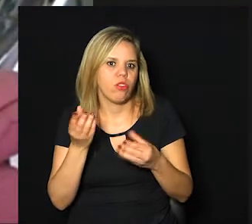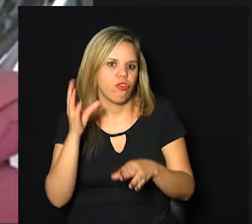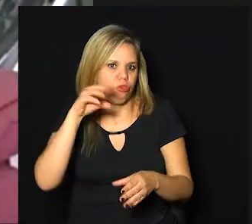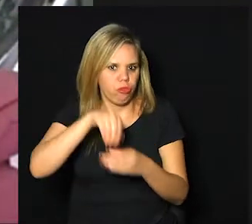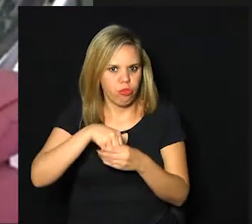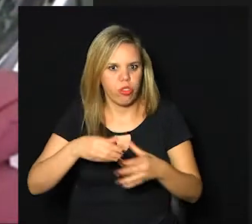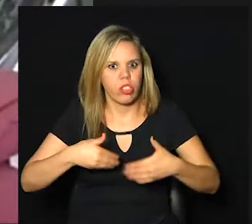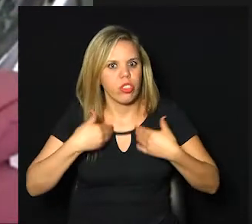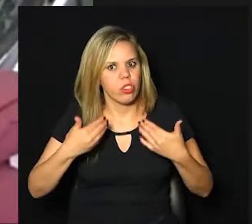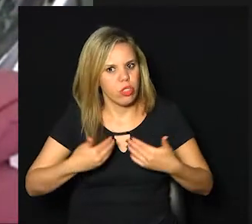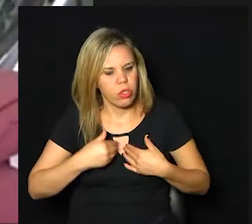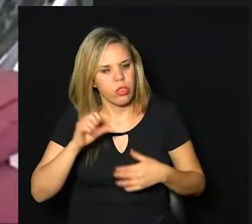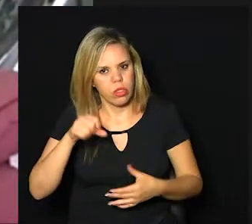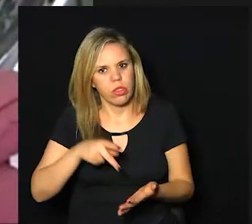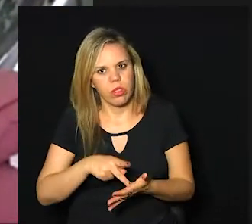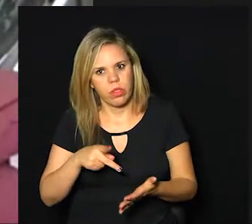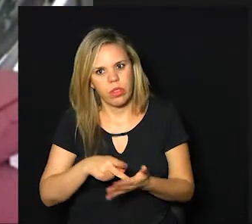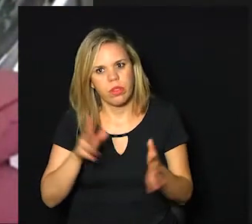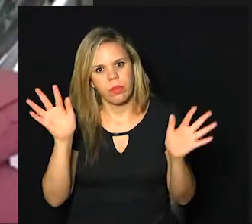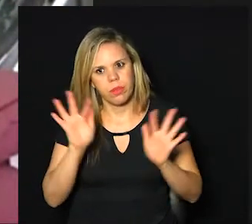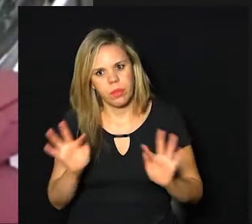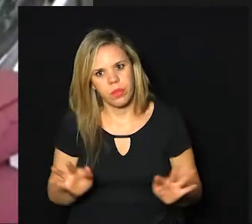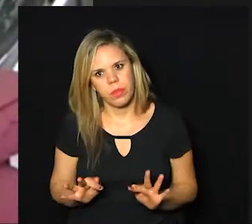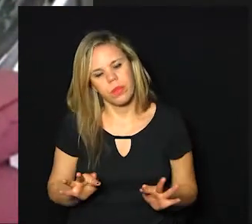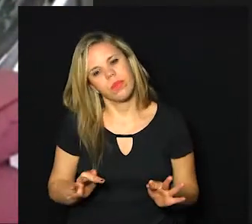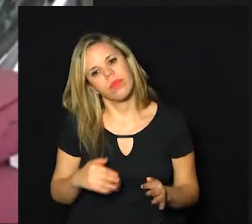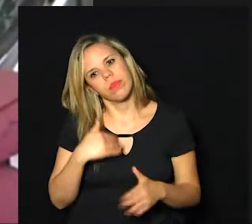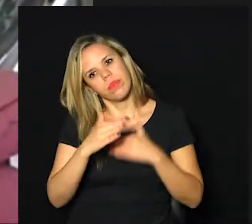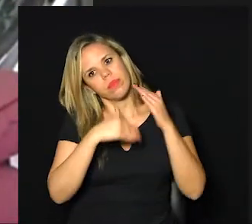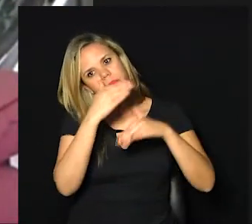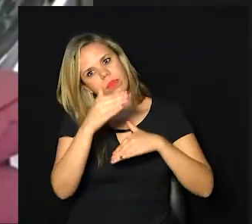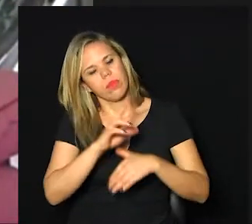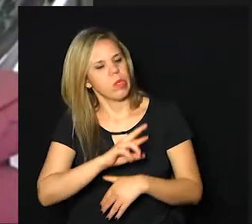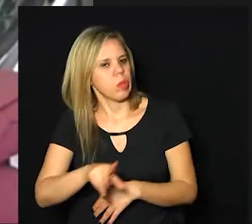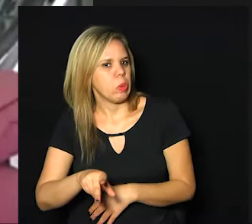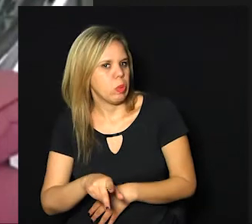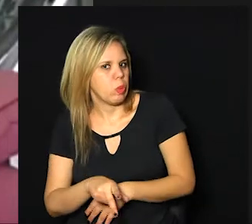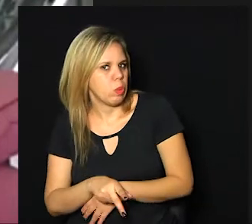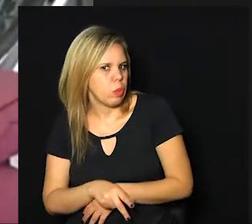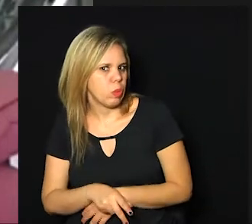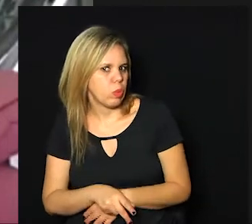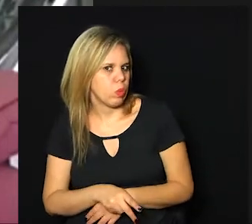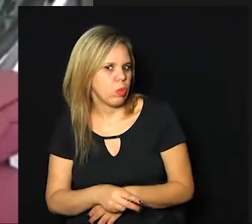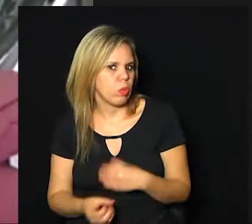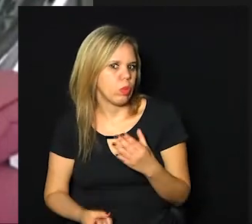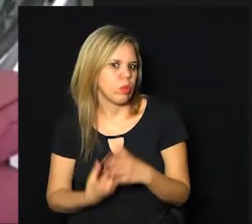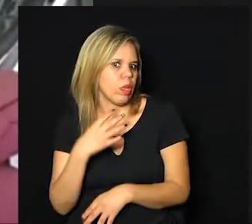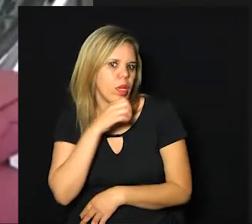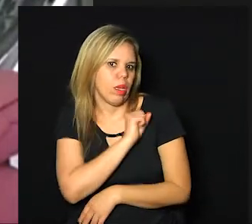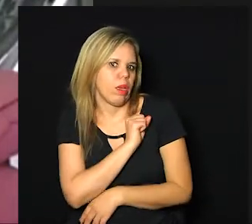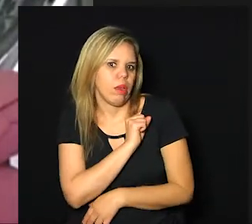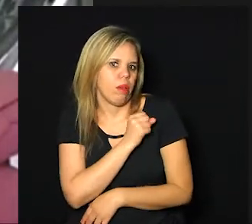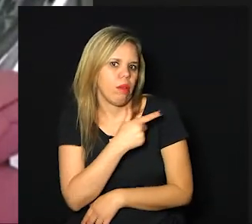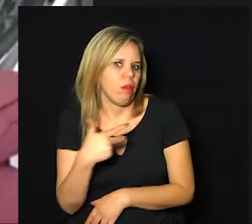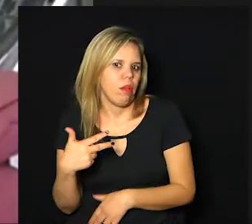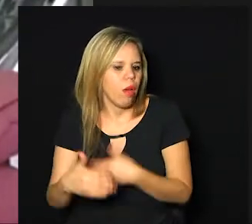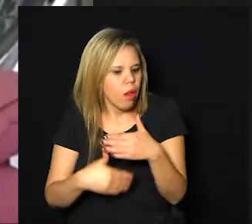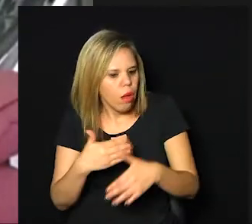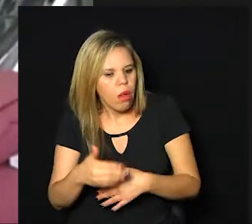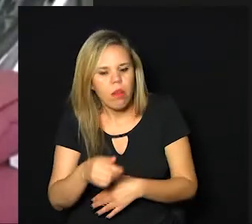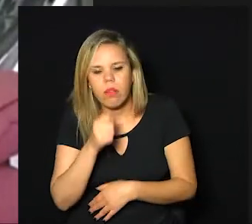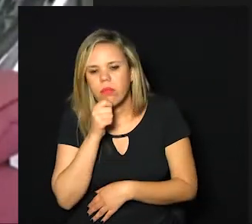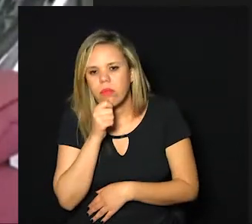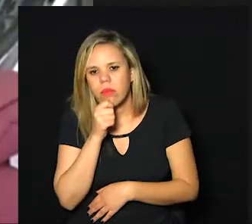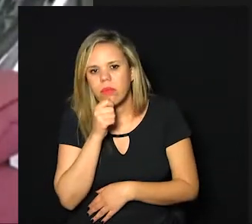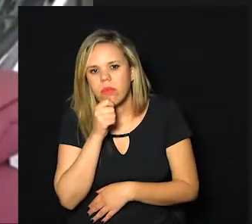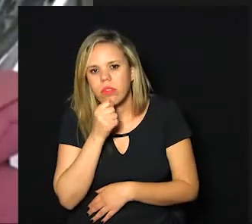Sem dúvida nenhuma. A felicidade, ela é construída, ela não vem de repente por um acaso, ela é